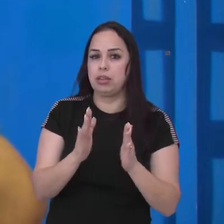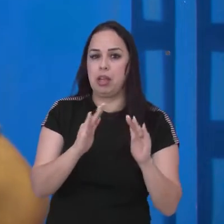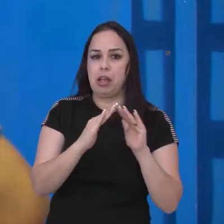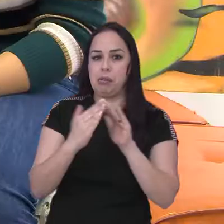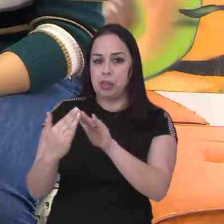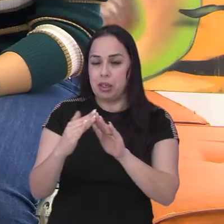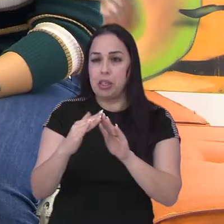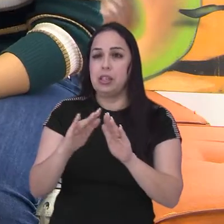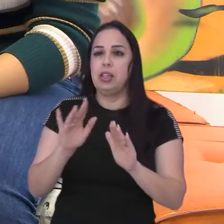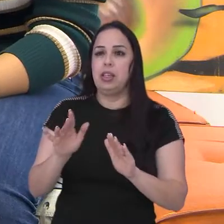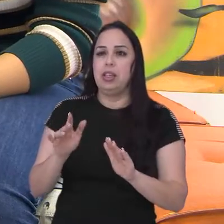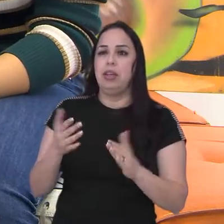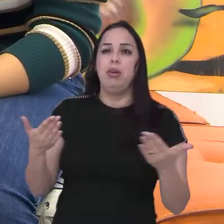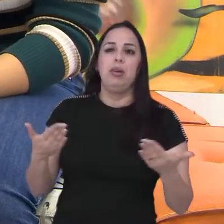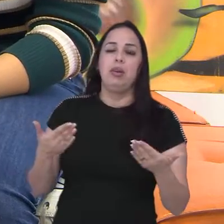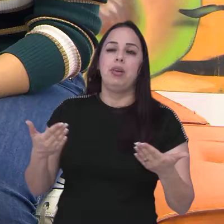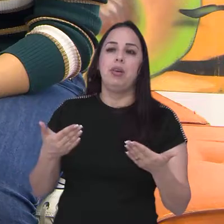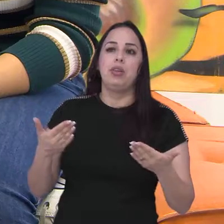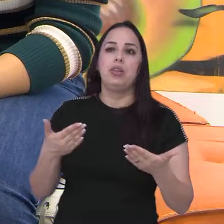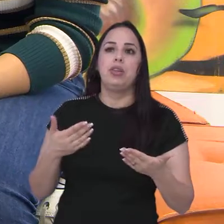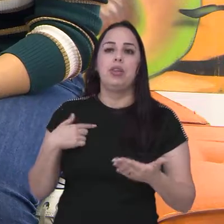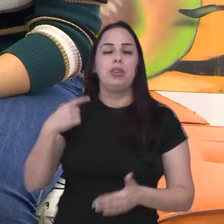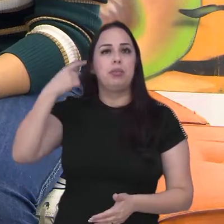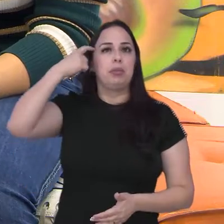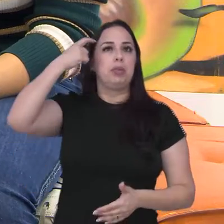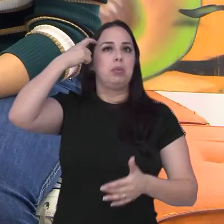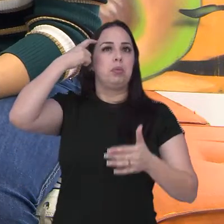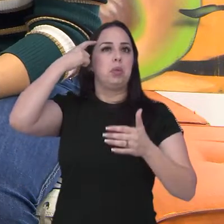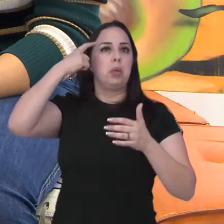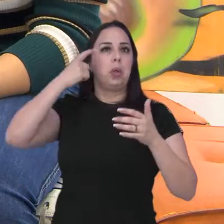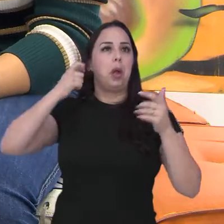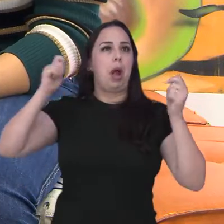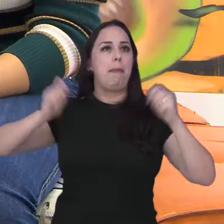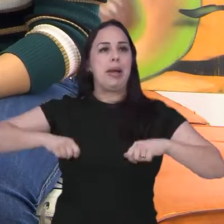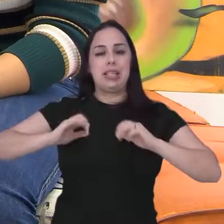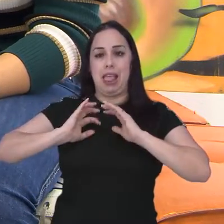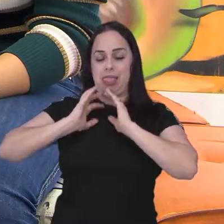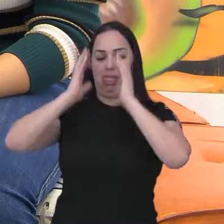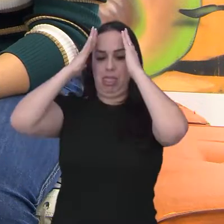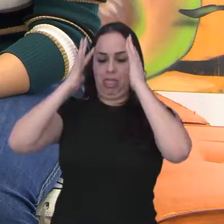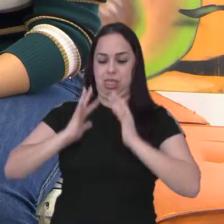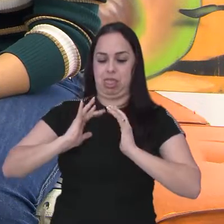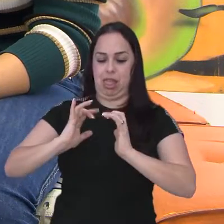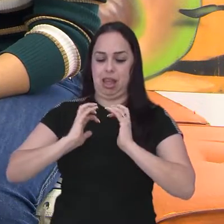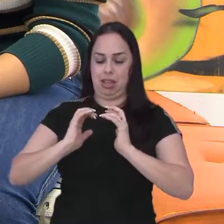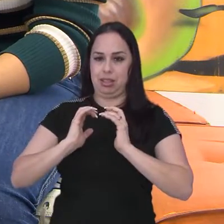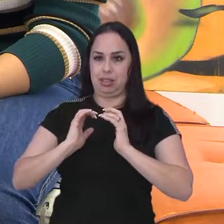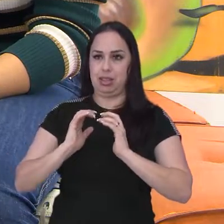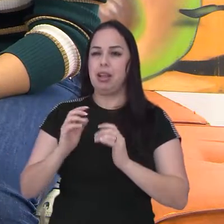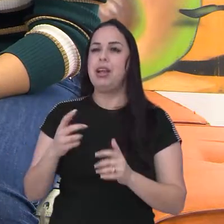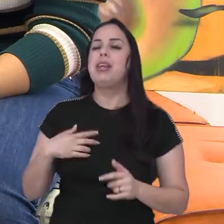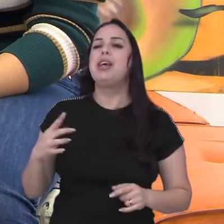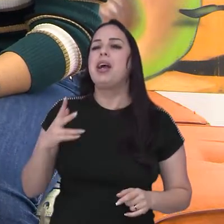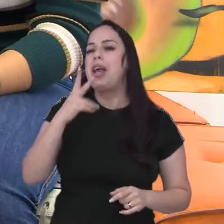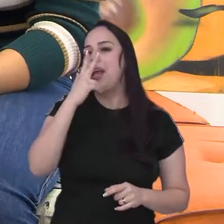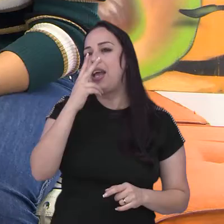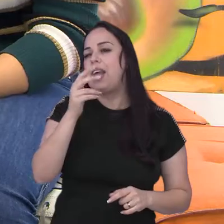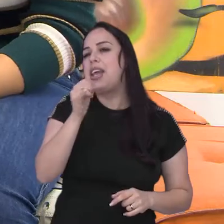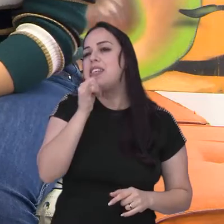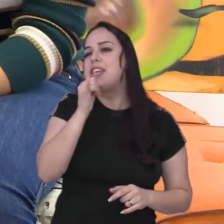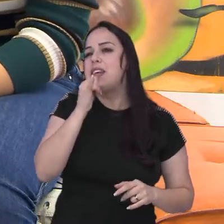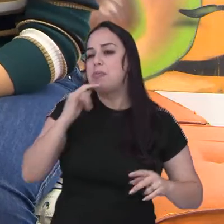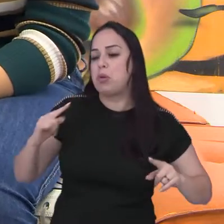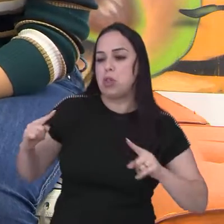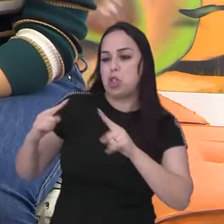pra você ter uma ideia, a gente hoje a gente estuda um pouco mais a capacidade neurológica dos meninos, pra você ter uma ideia, principalmente nas batalhas de MC, né? O